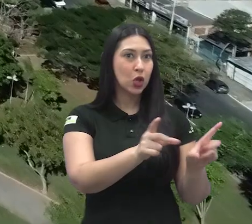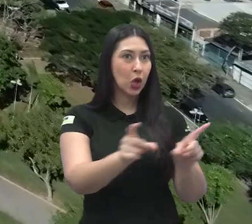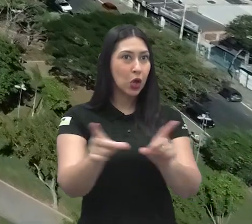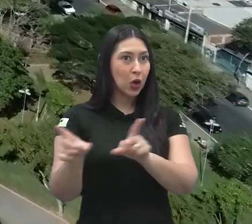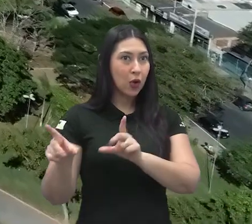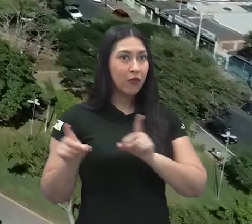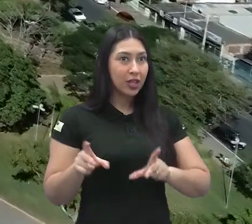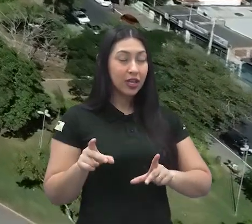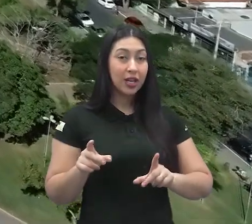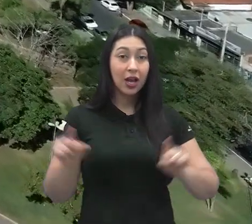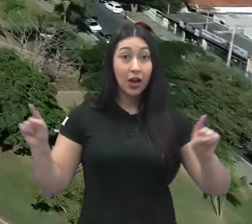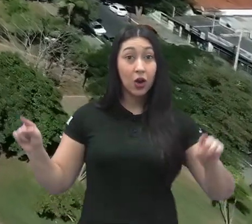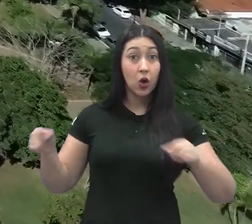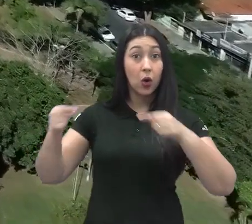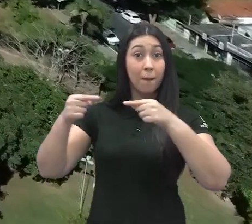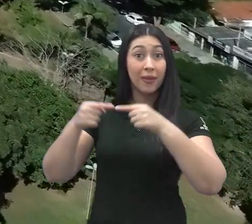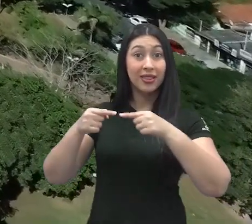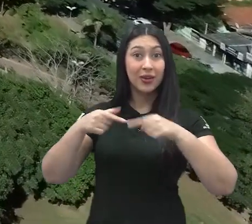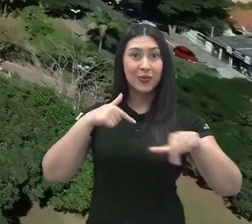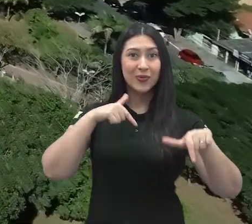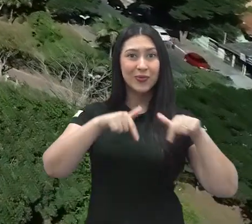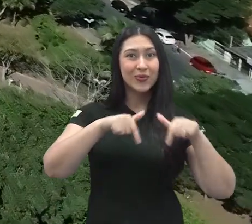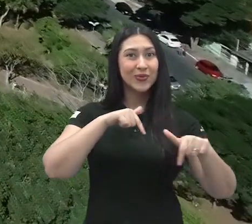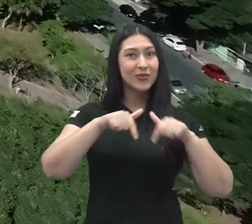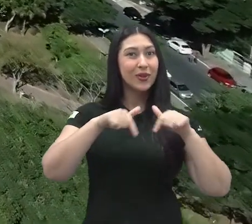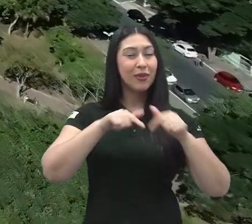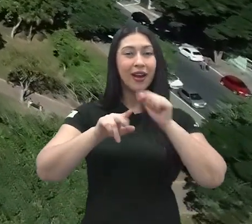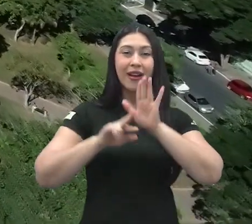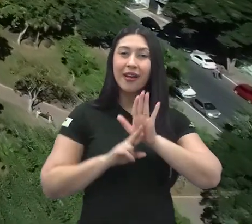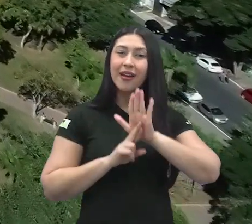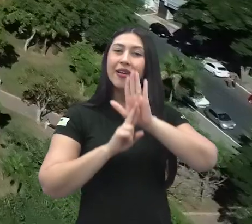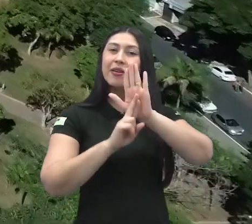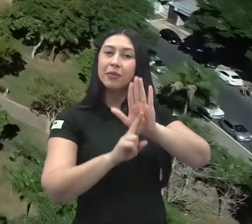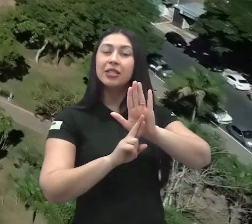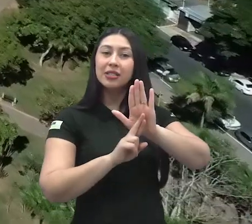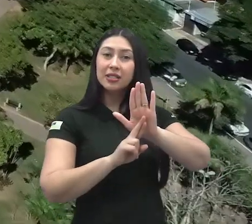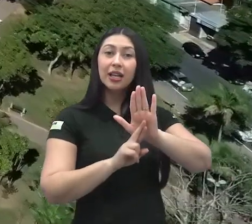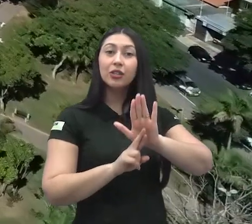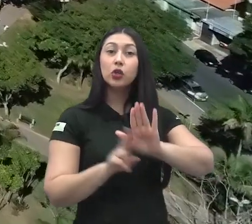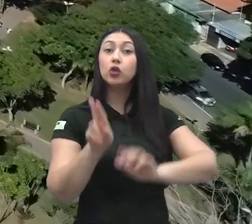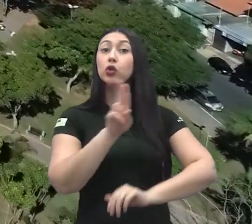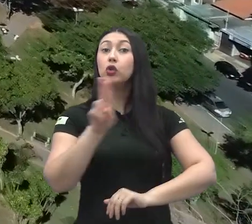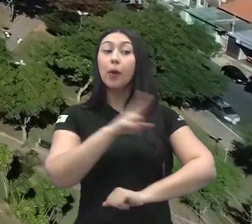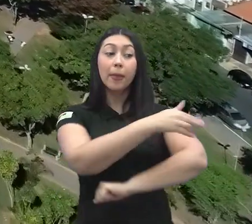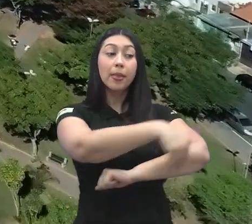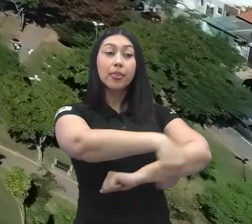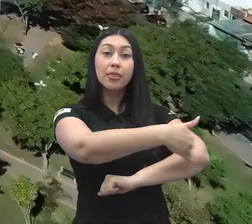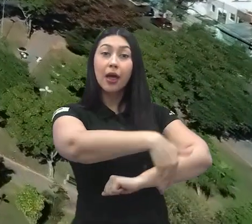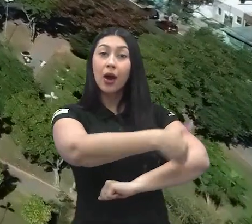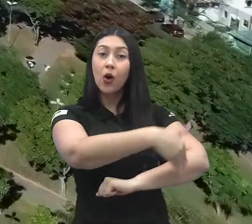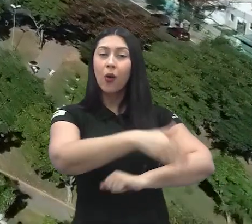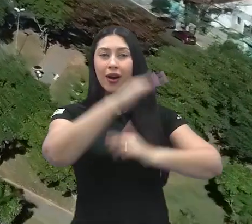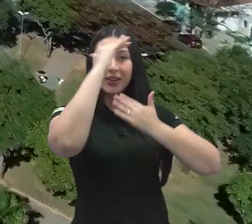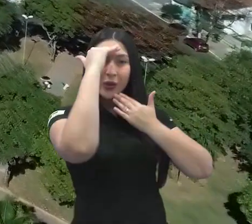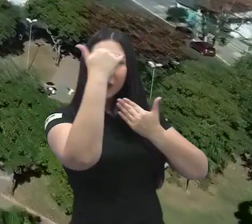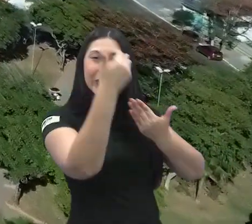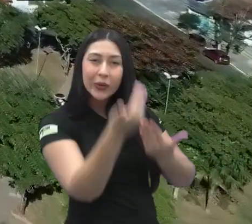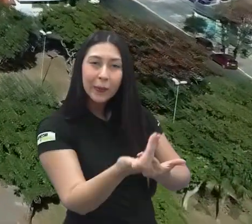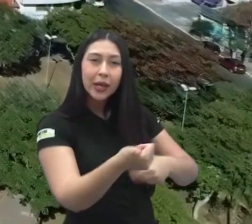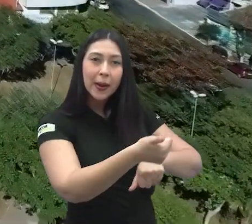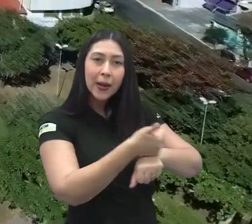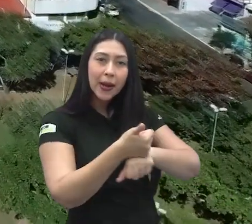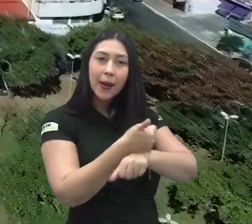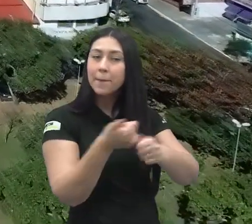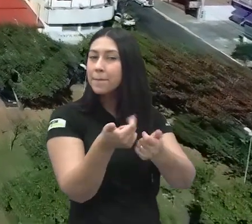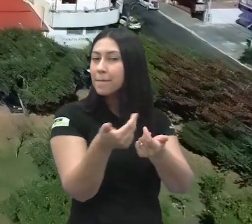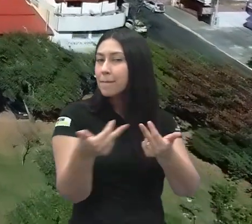região. E a ligação do bairro com os trabalhadores está representada no nome de várias ruas, que prestam